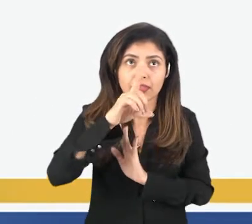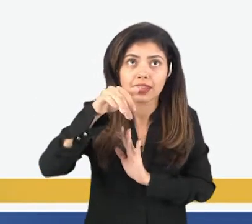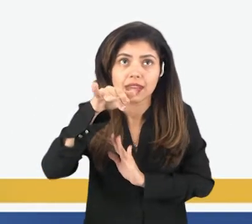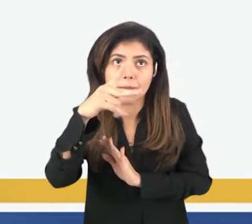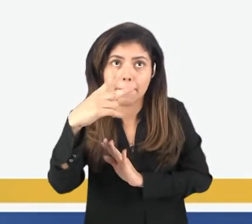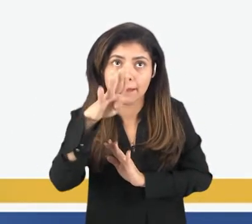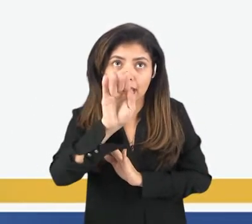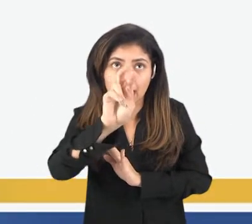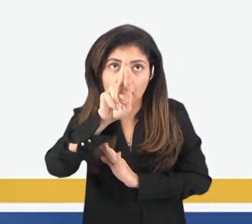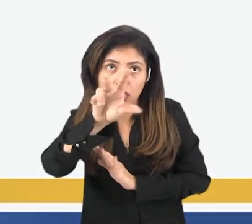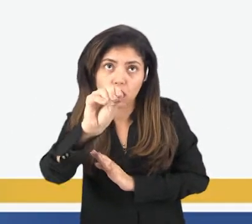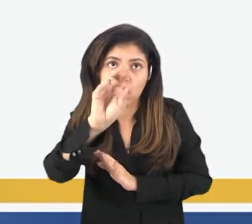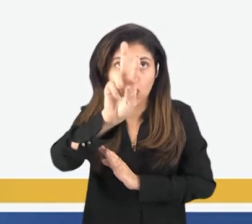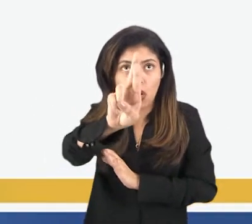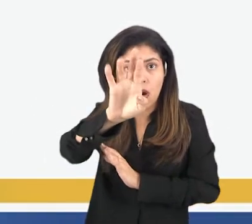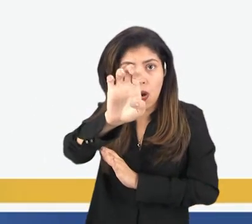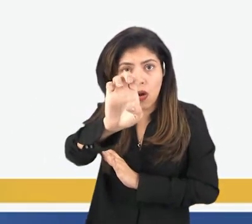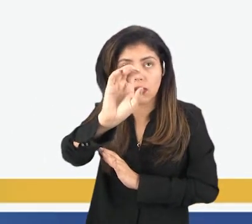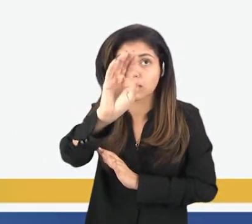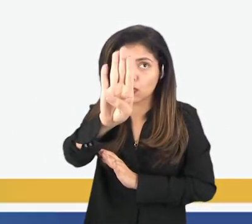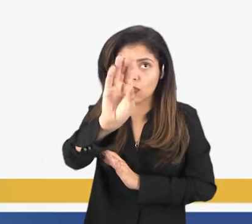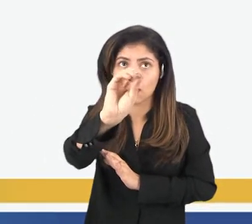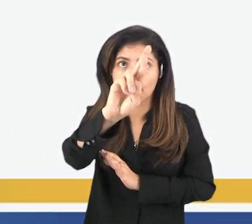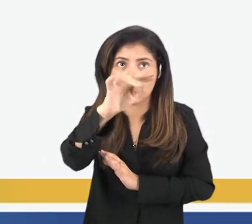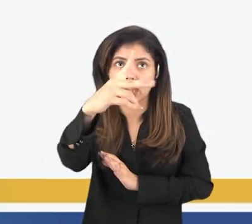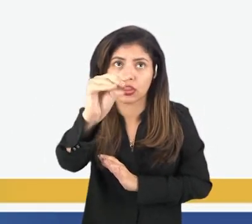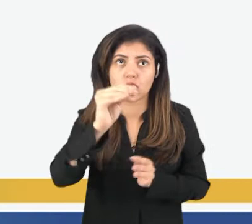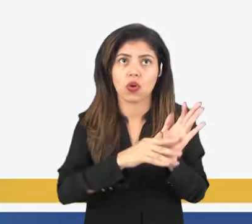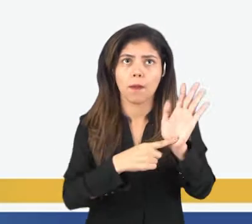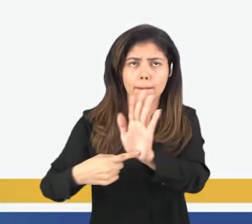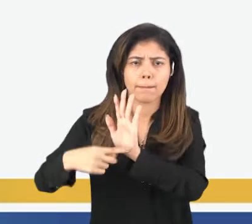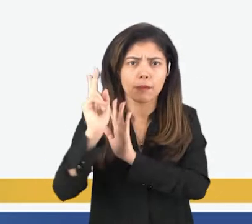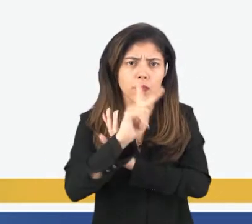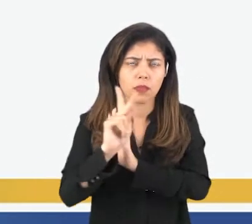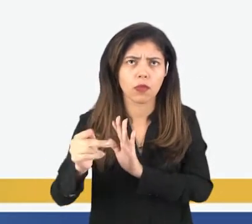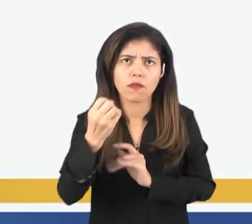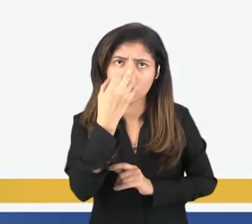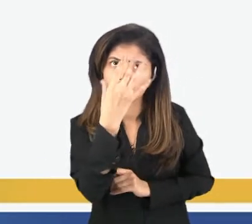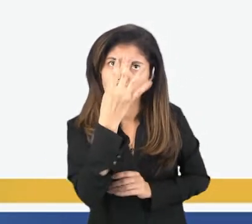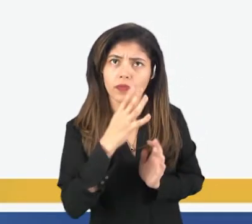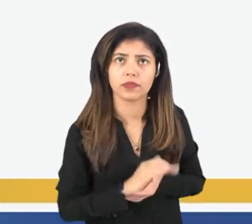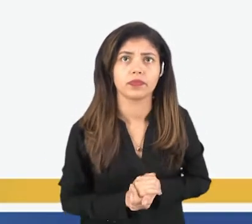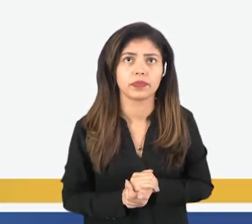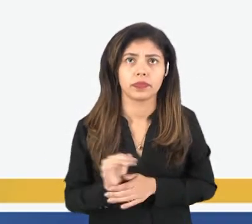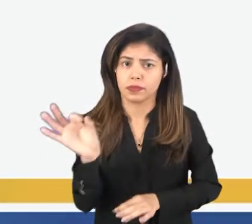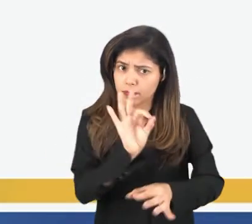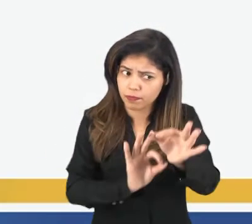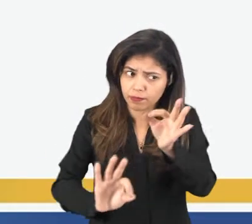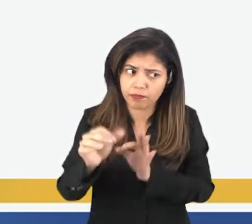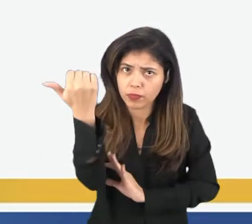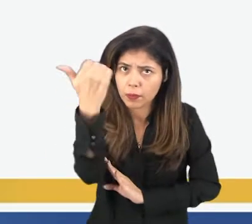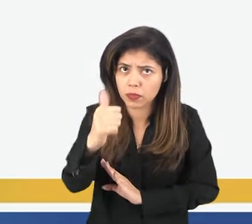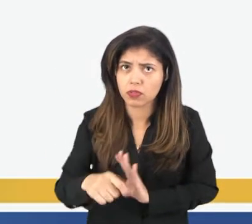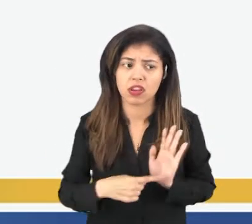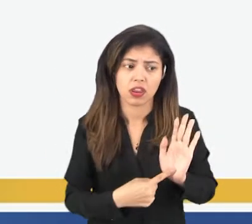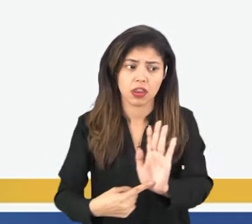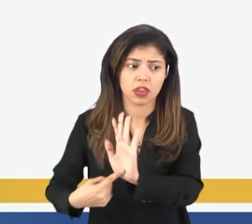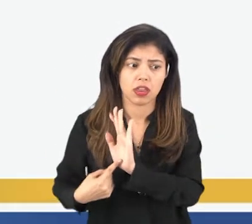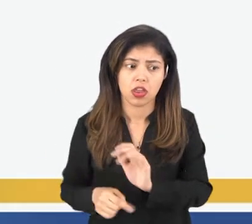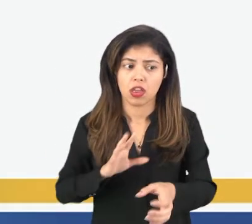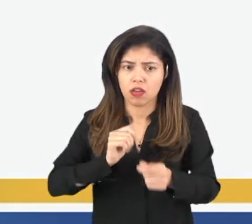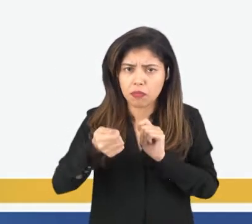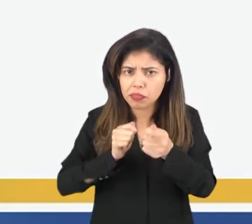desembargador Roberto Leite Ventura. O professor mostrou fotos manipuladas por aplicativos e imagens